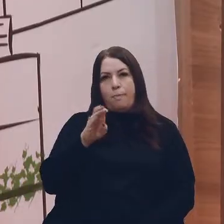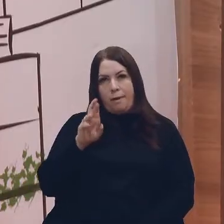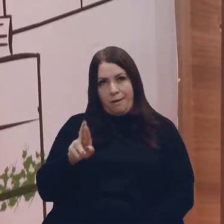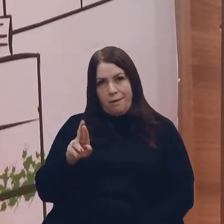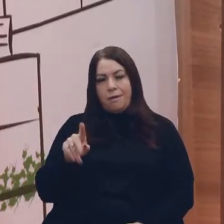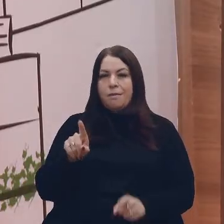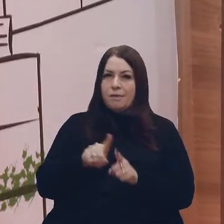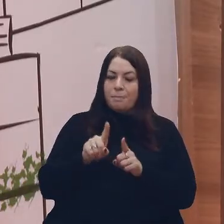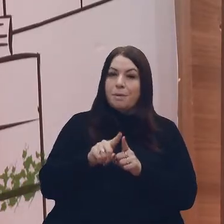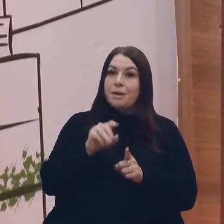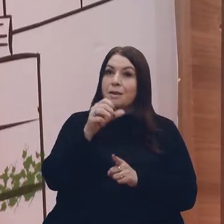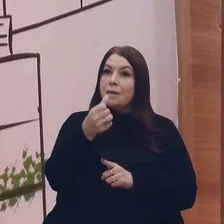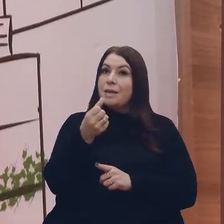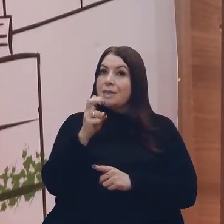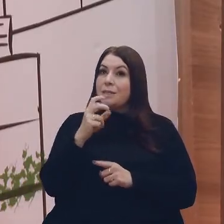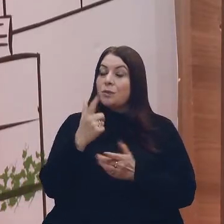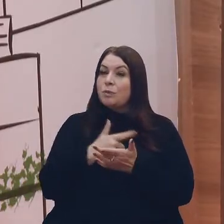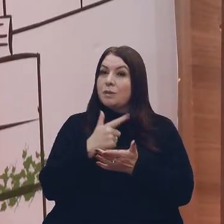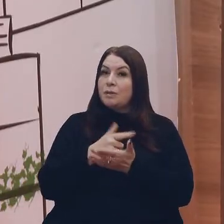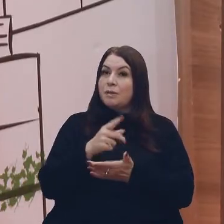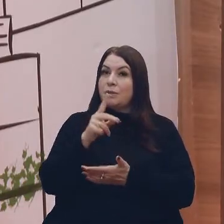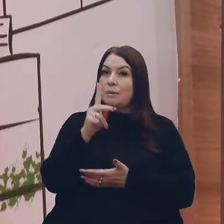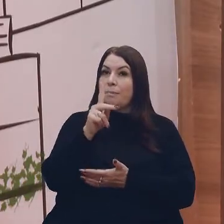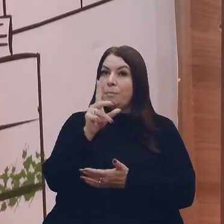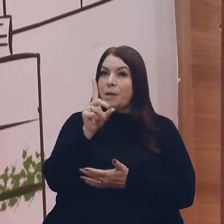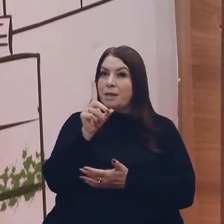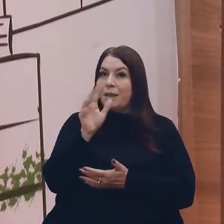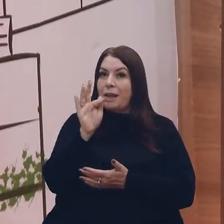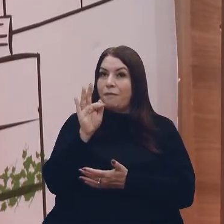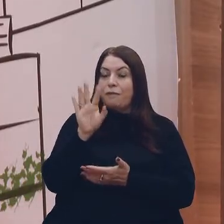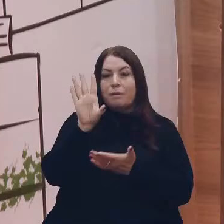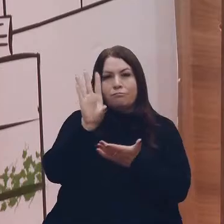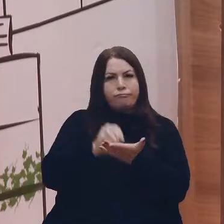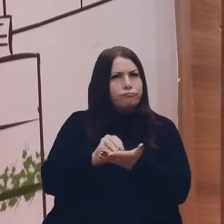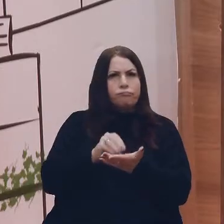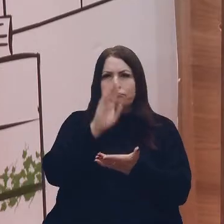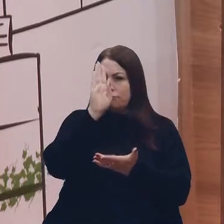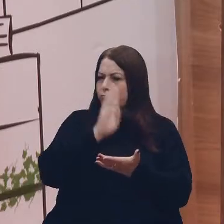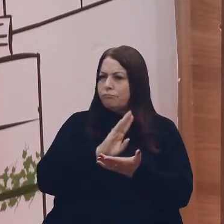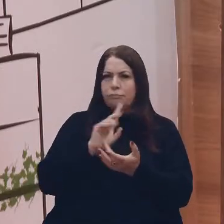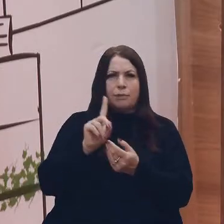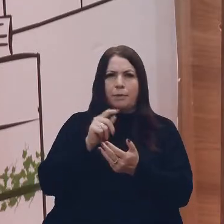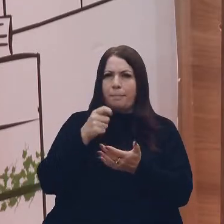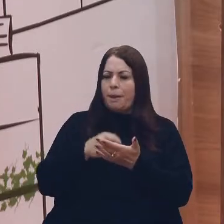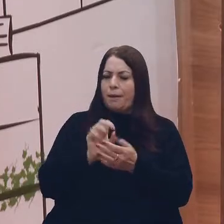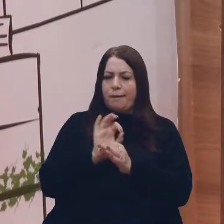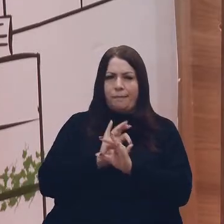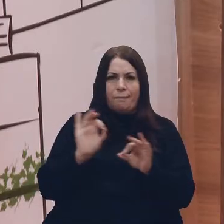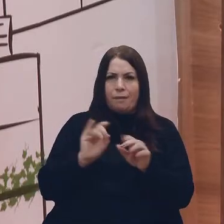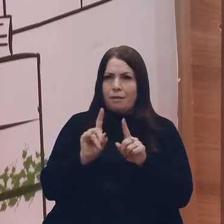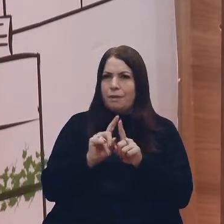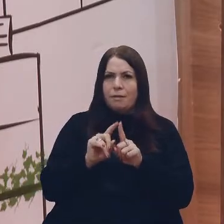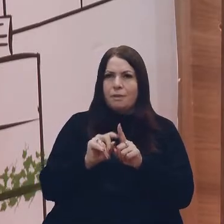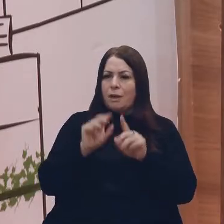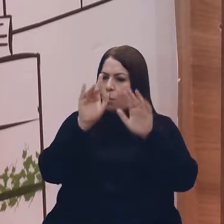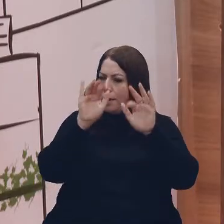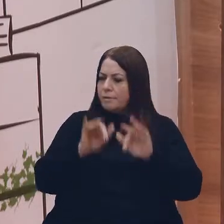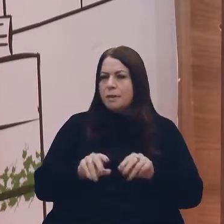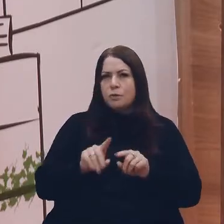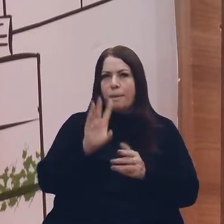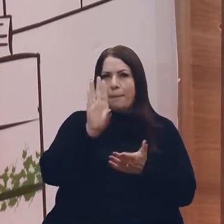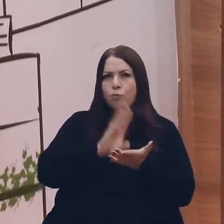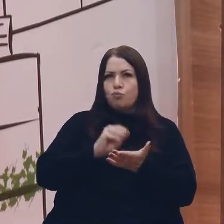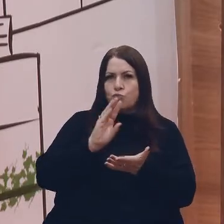rockjr.com.br, e tem 65 livros em PDF gratuito. É só entrar lá, baixar, sem nenhuma contrapartida, sem nenhum cadastro, é